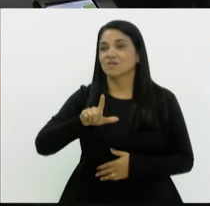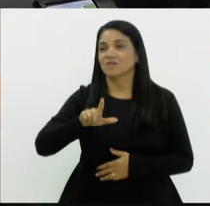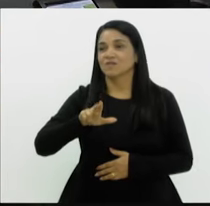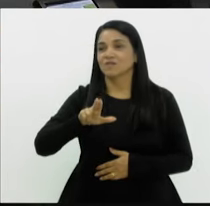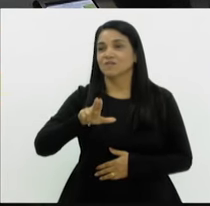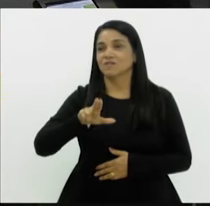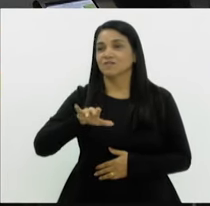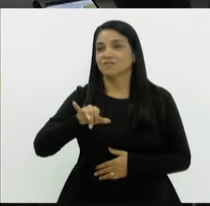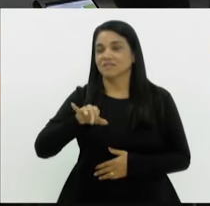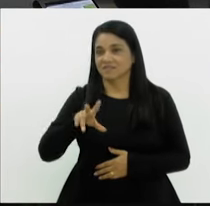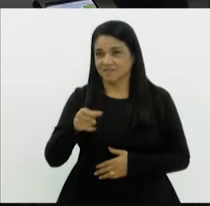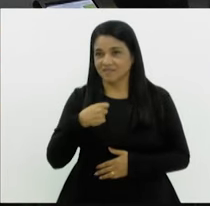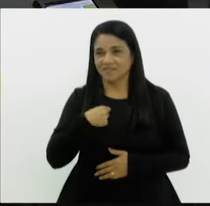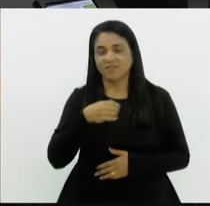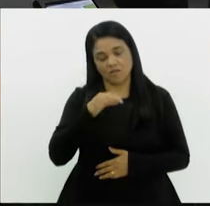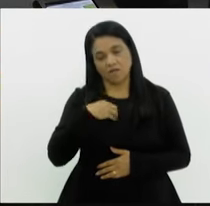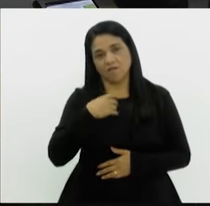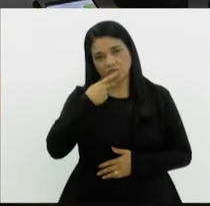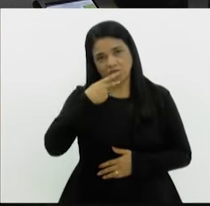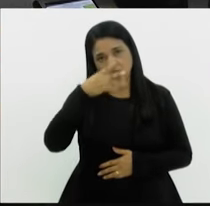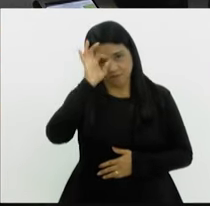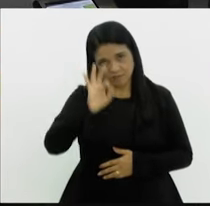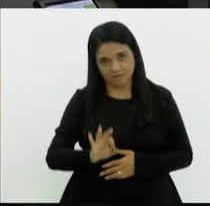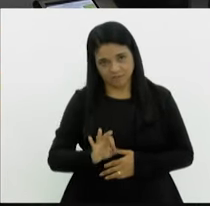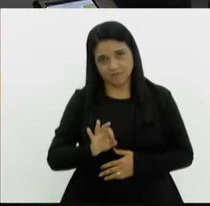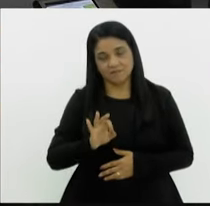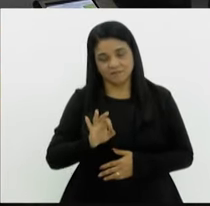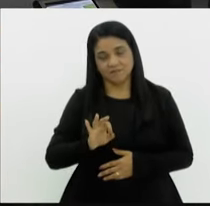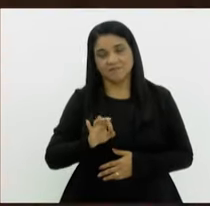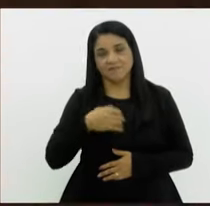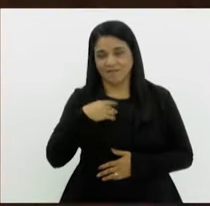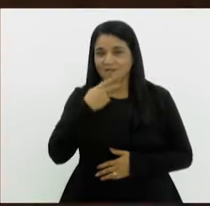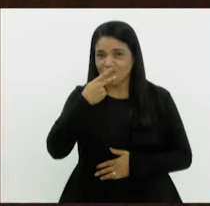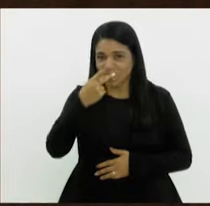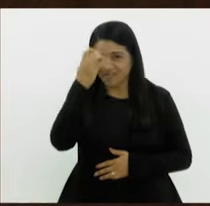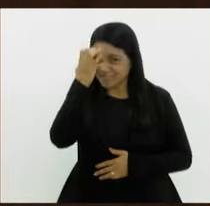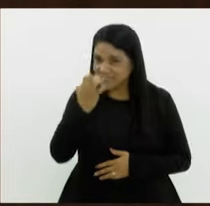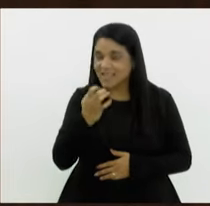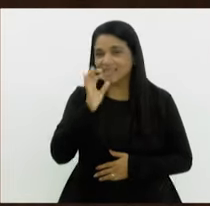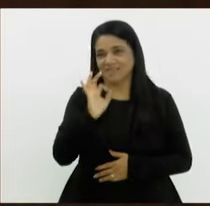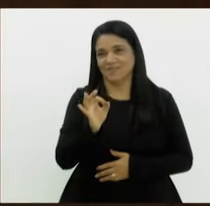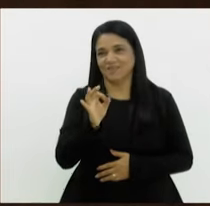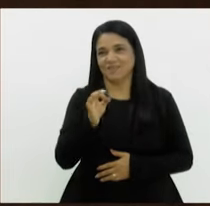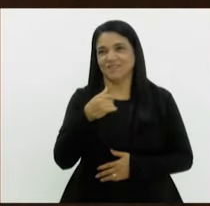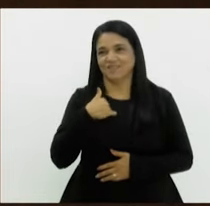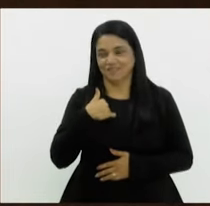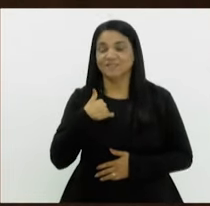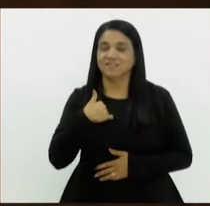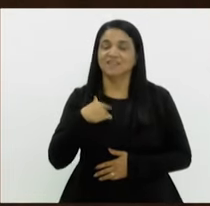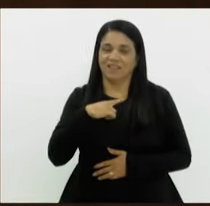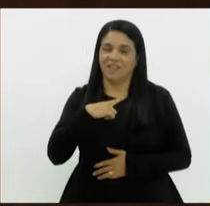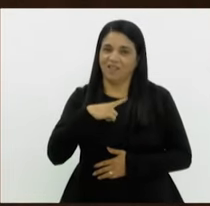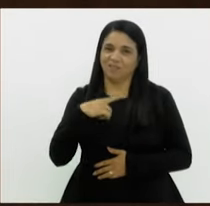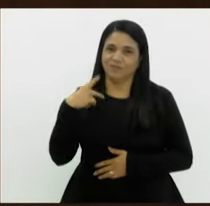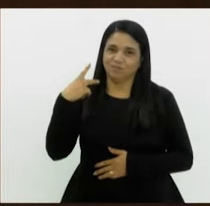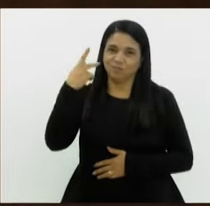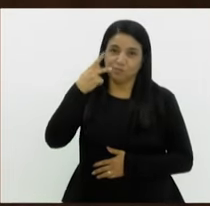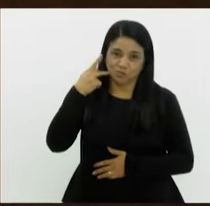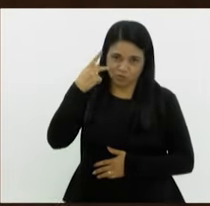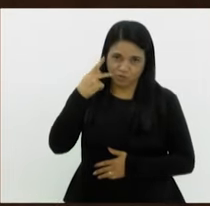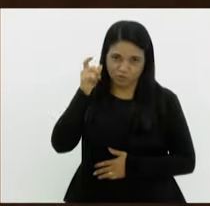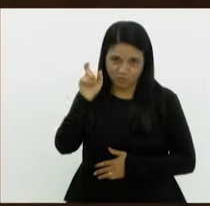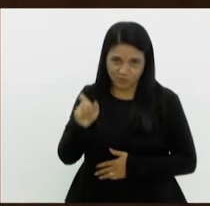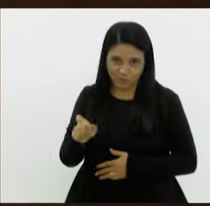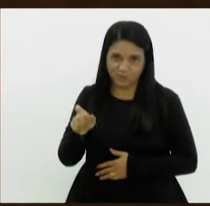Agora, falando sério. Peraí. Não, falando sério. Tem um político, de